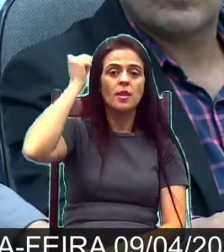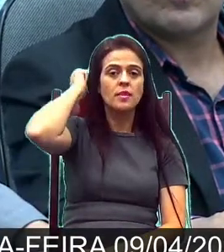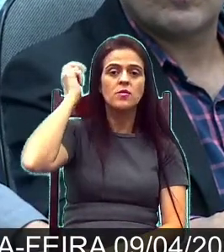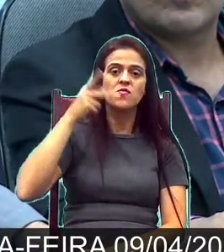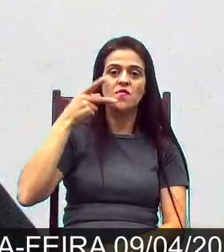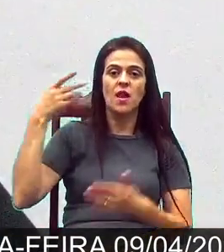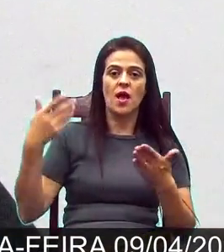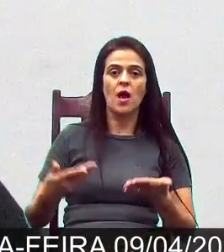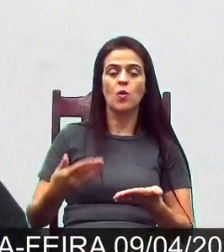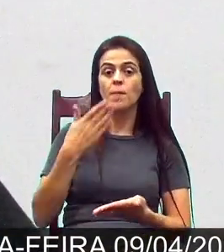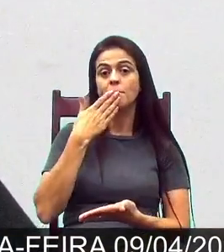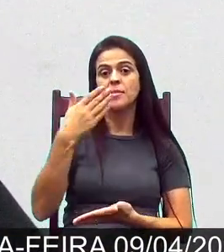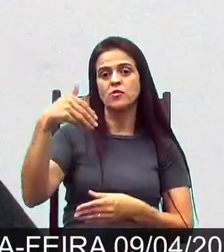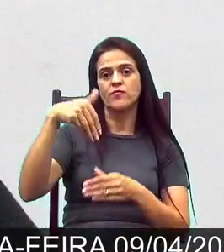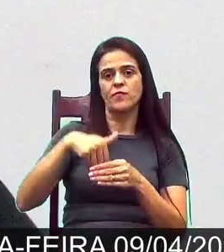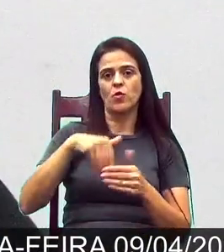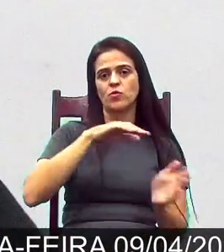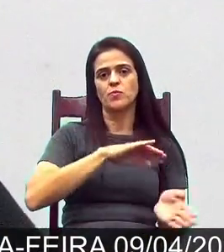Sargento Anísio.